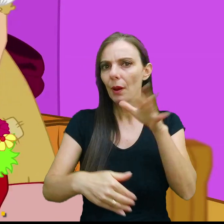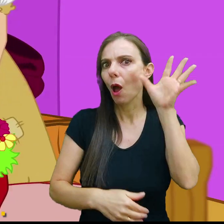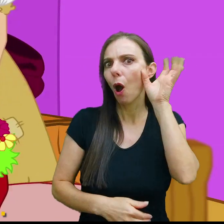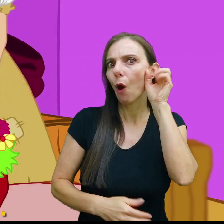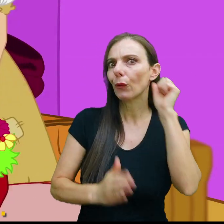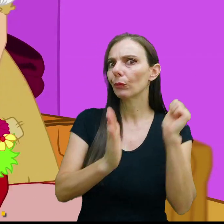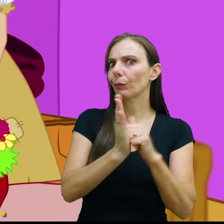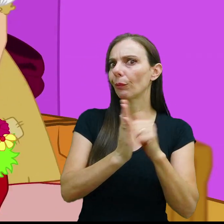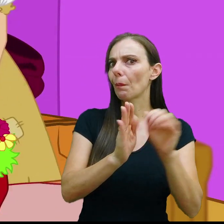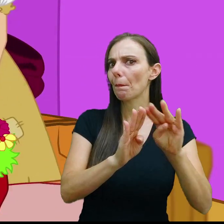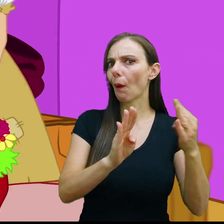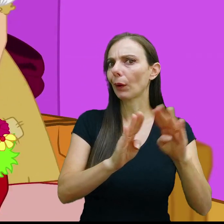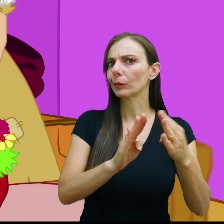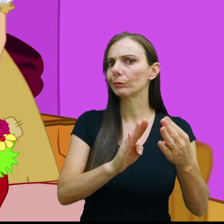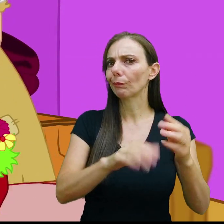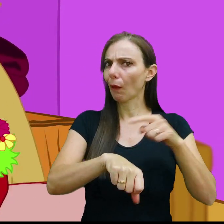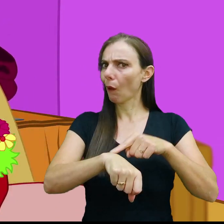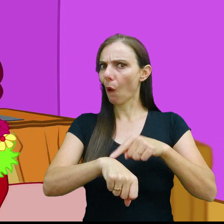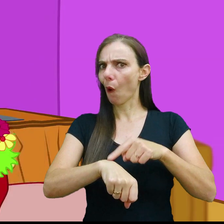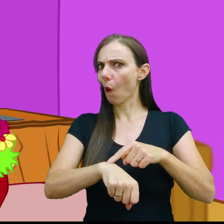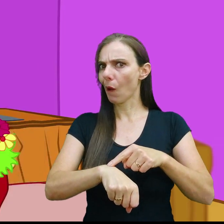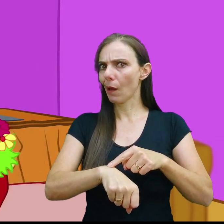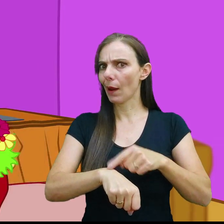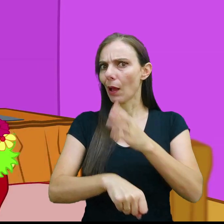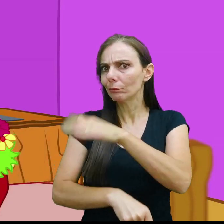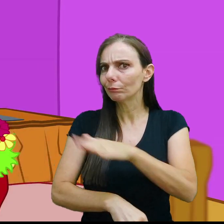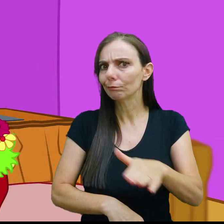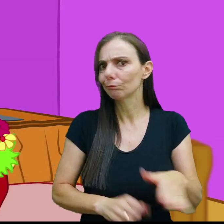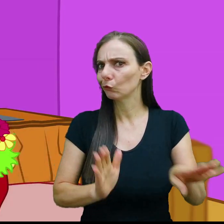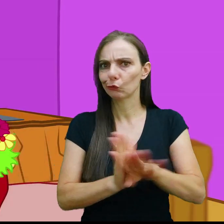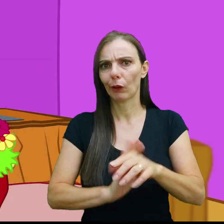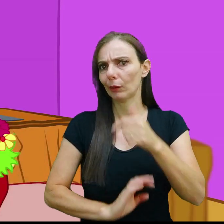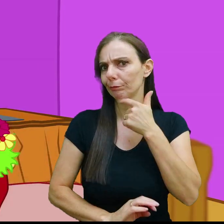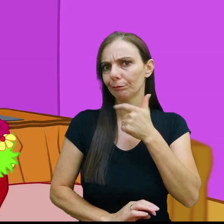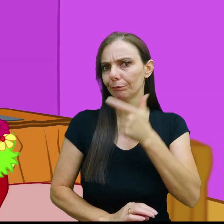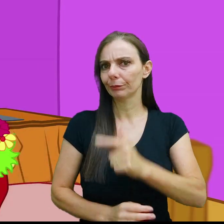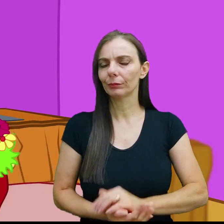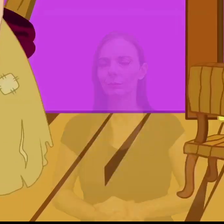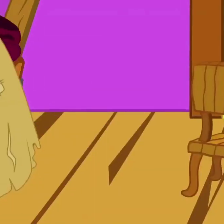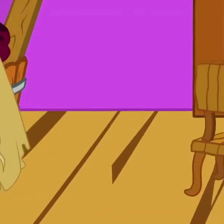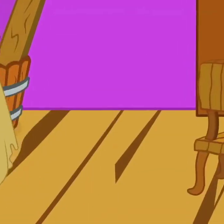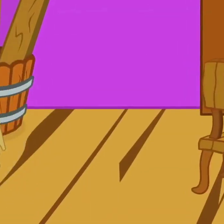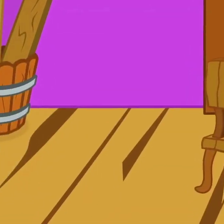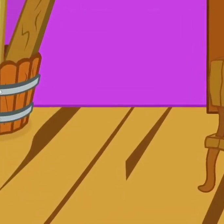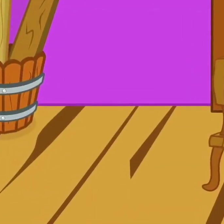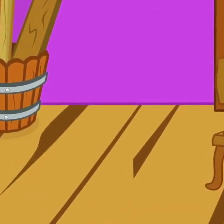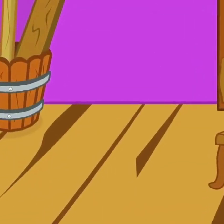ouviu uma batida na porta. Ela não esperava que os anões voltassem a essa hora para casa.